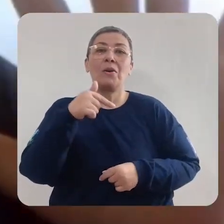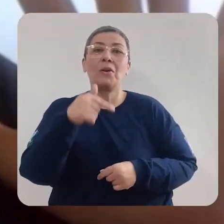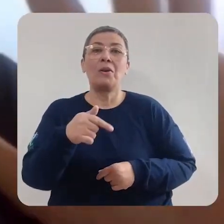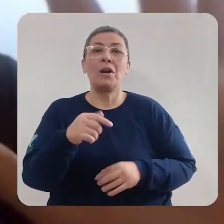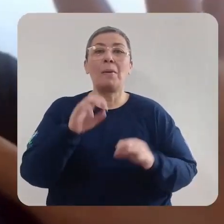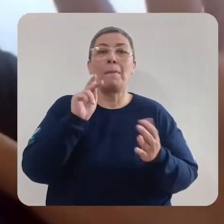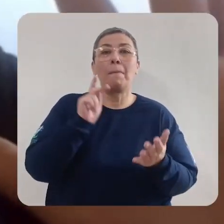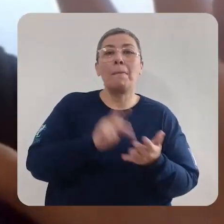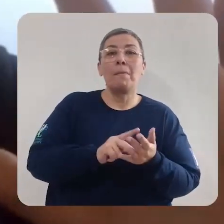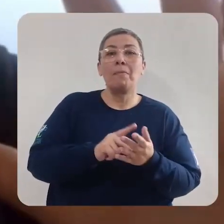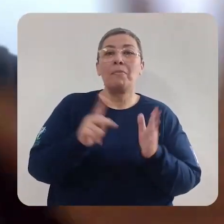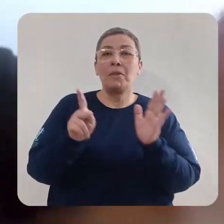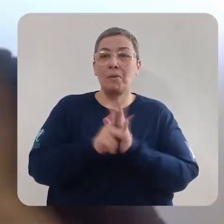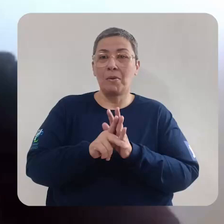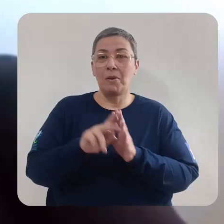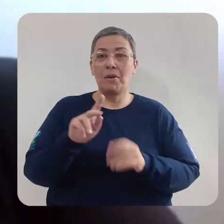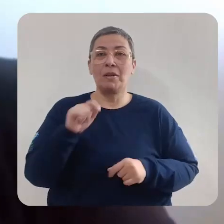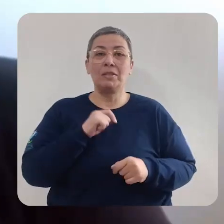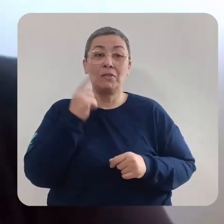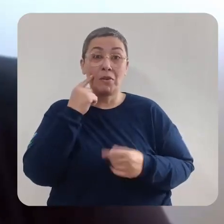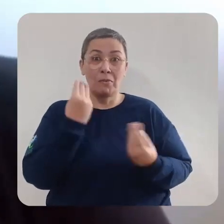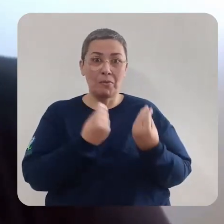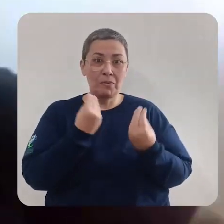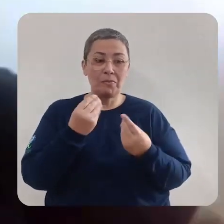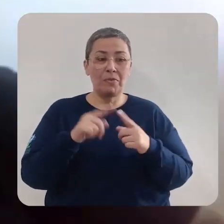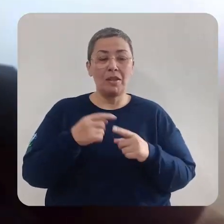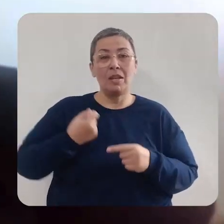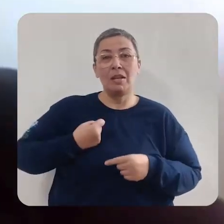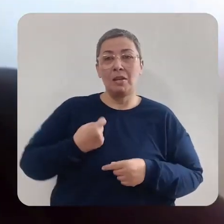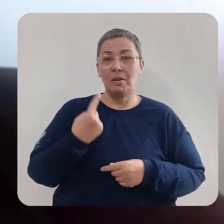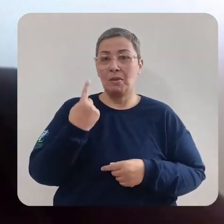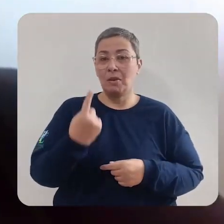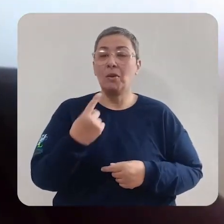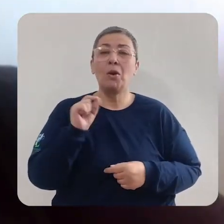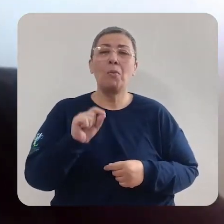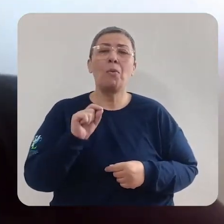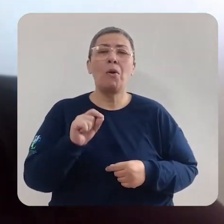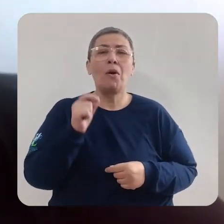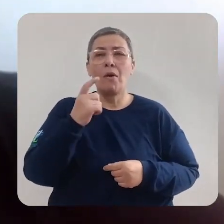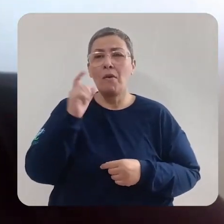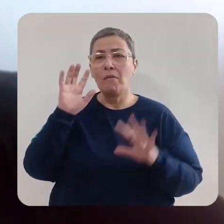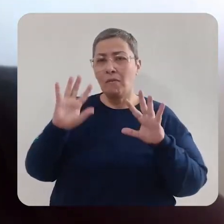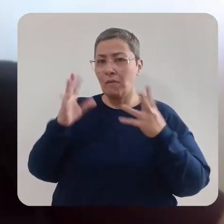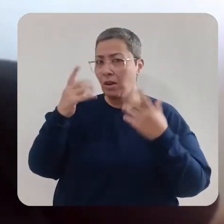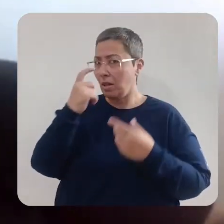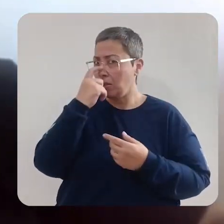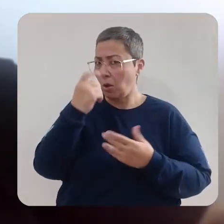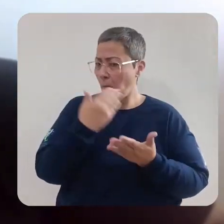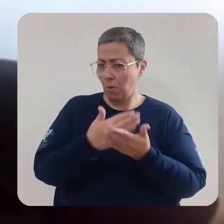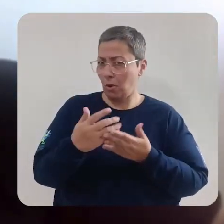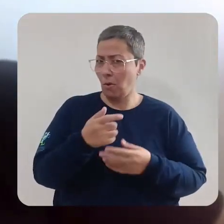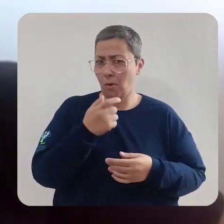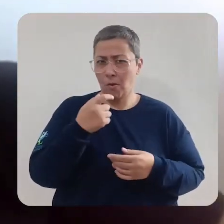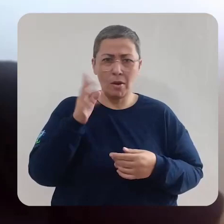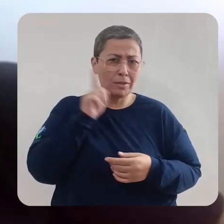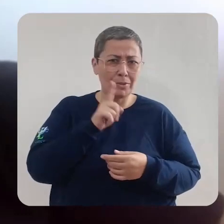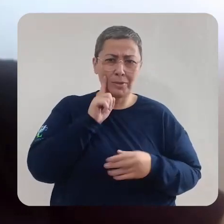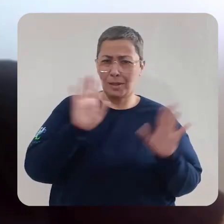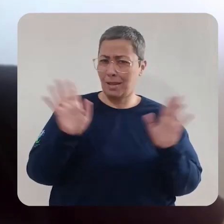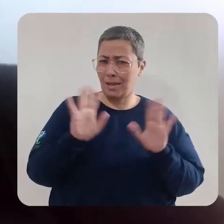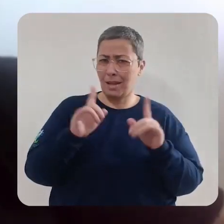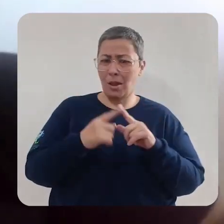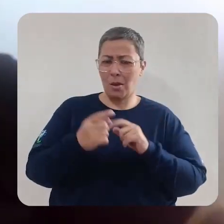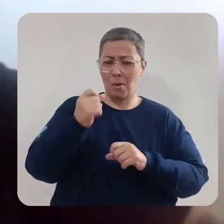vocês 7 fatos sobre o Halloween. Vamos conferir? Number 1. O Halloween não começou nos Estados Unidos.